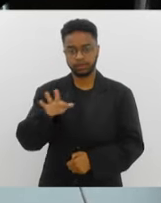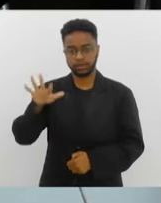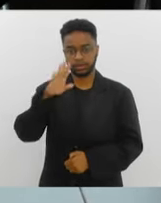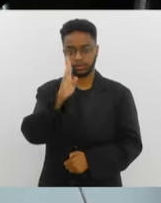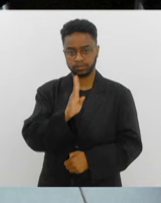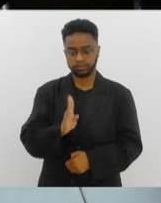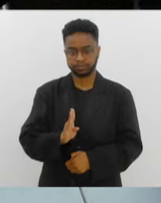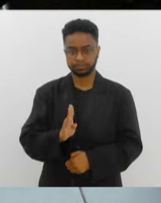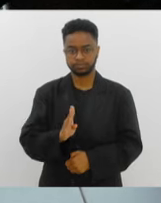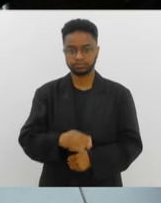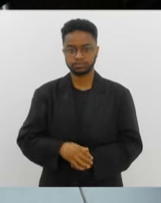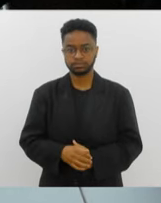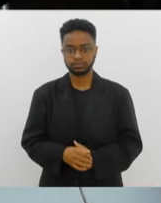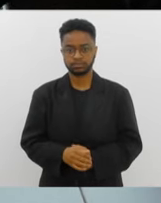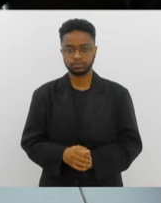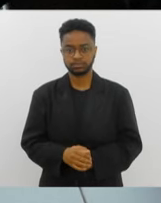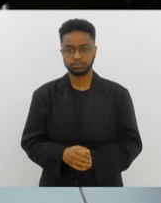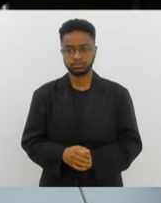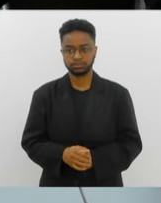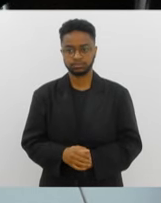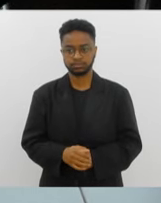Brasil.